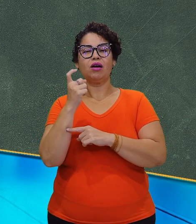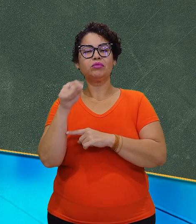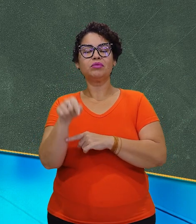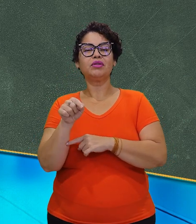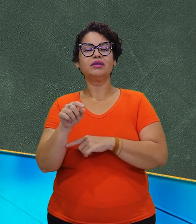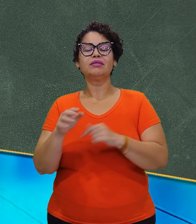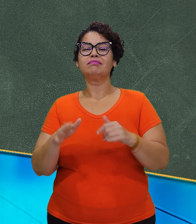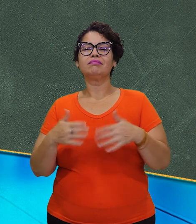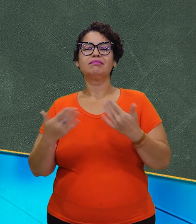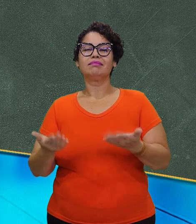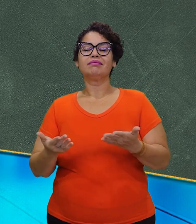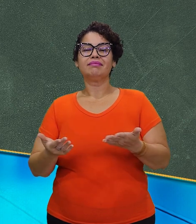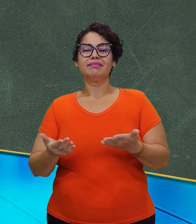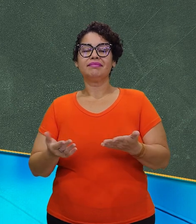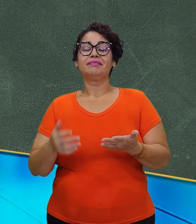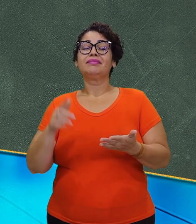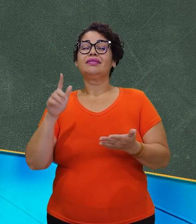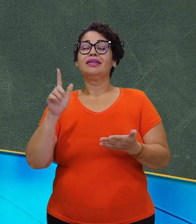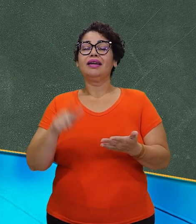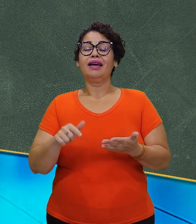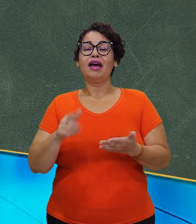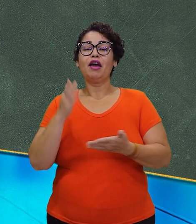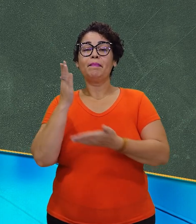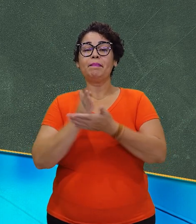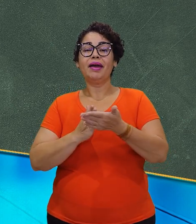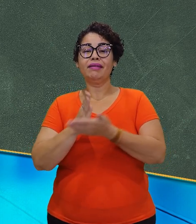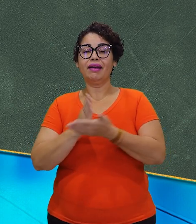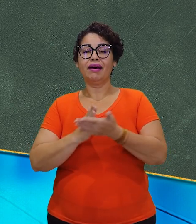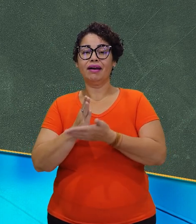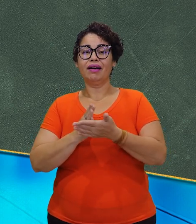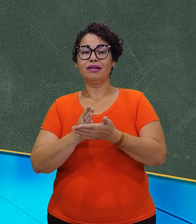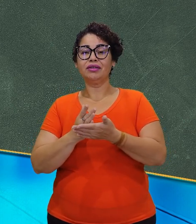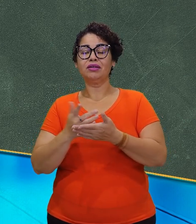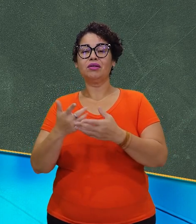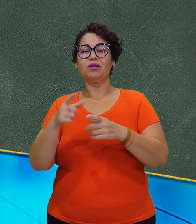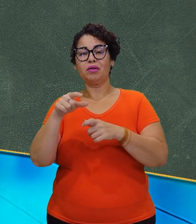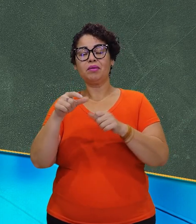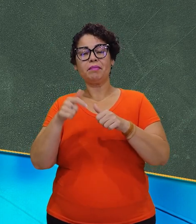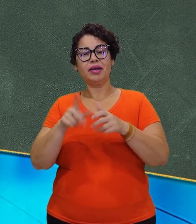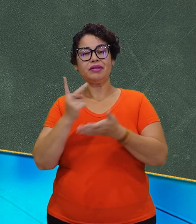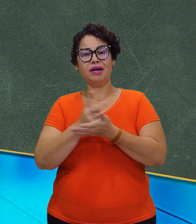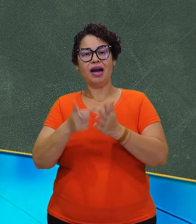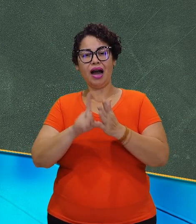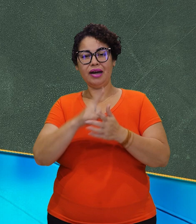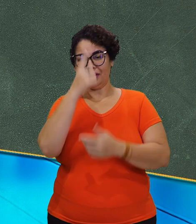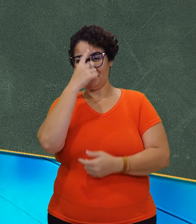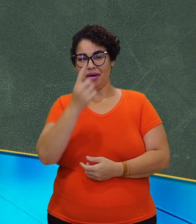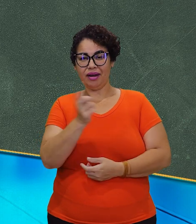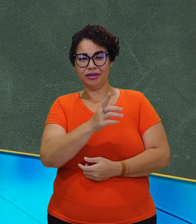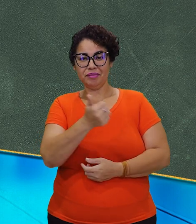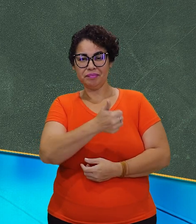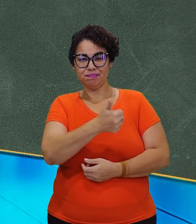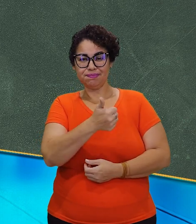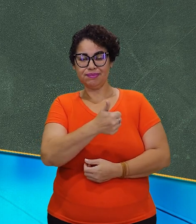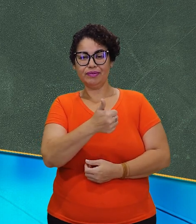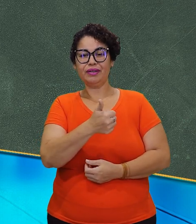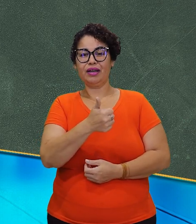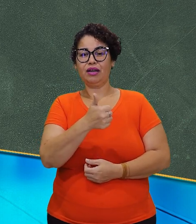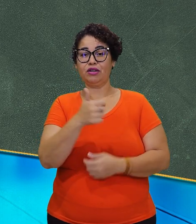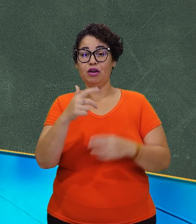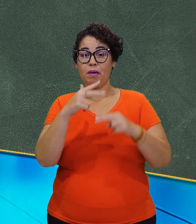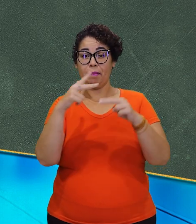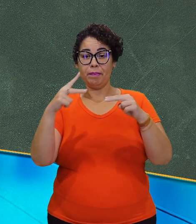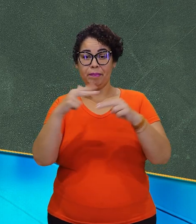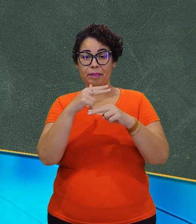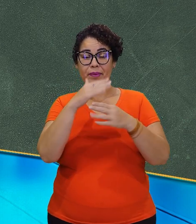desse paralelogramo, ela é a metade da altura do trapézio original, certo? Porque eu parti no